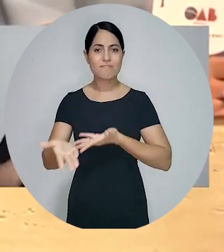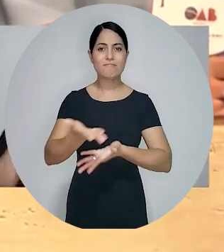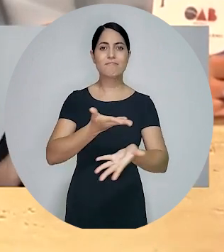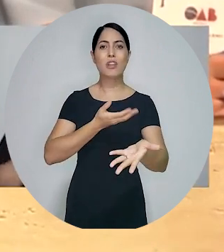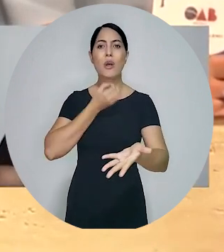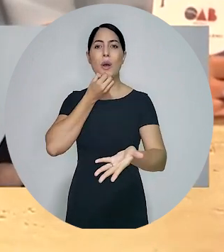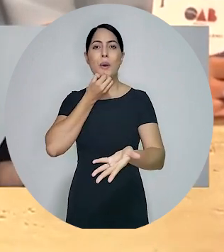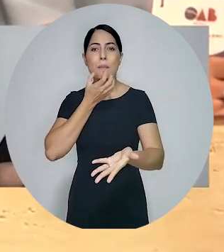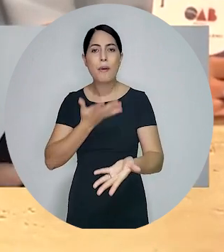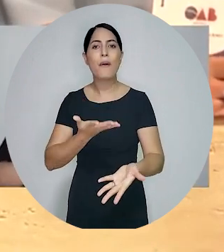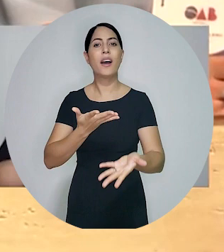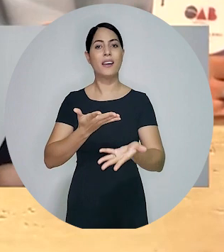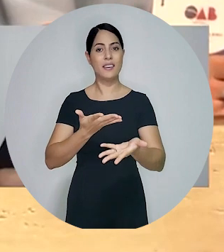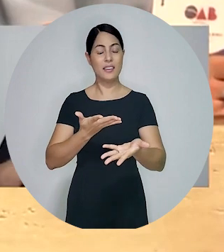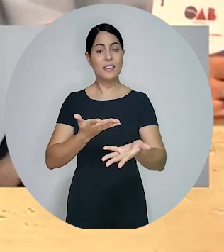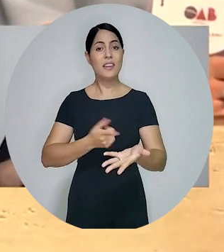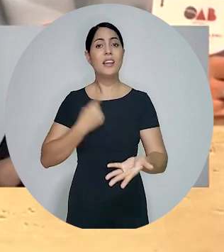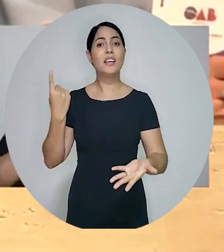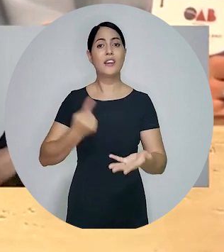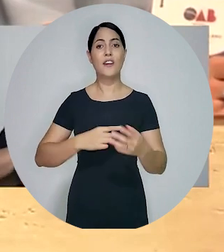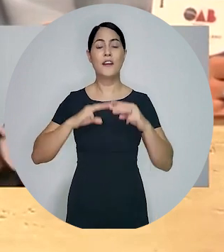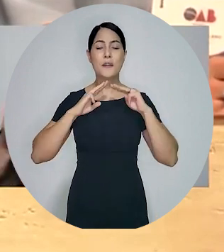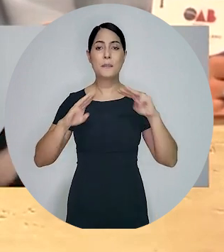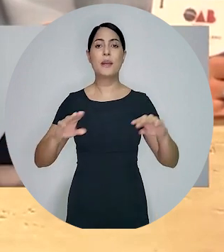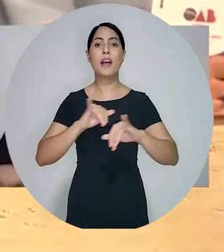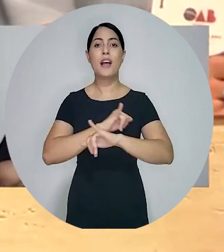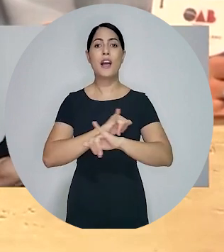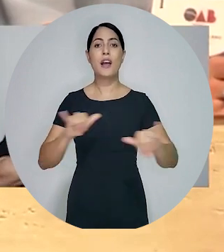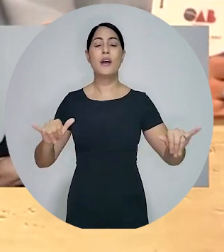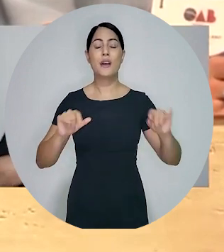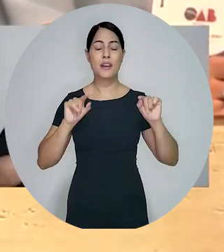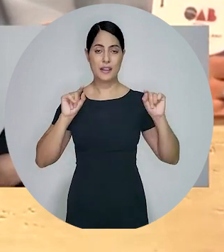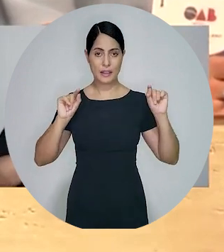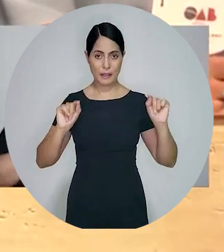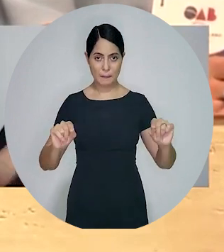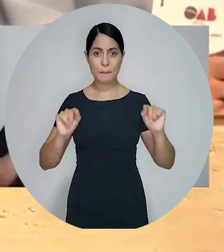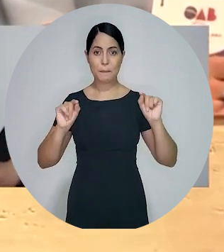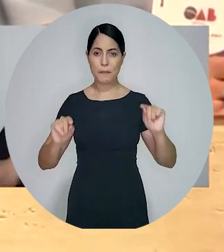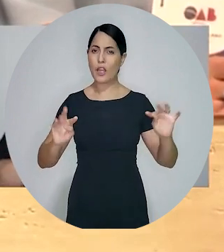da cordialidade, e que nós possamos juntos passar uma mensagem